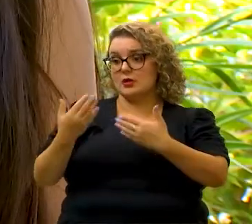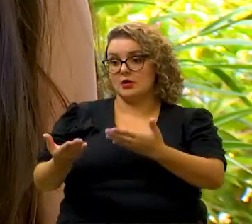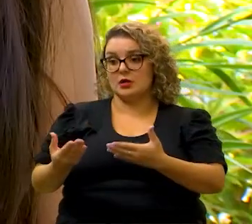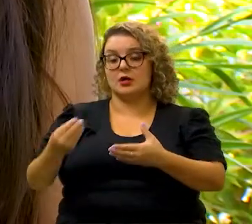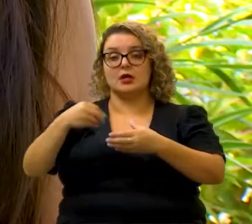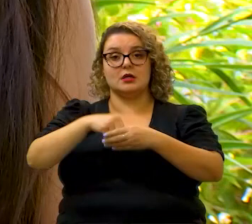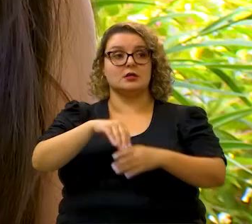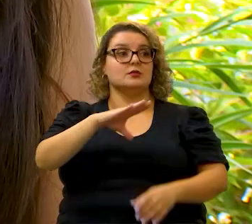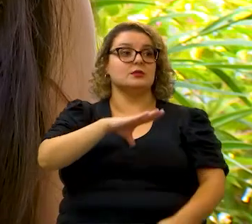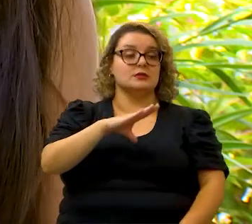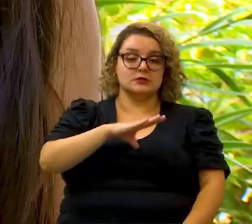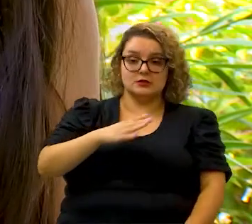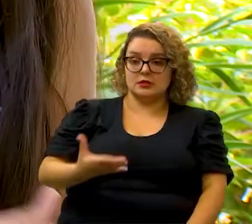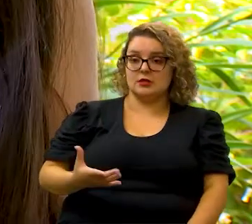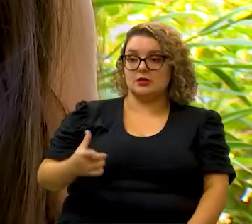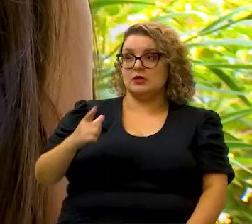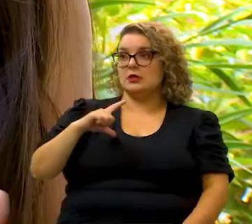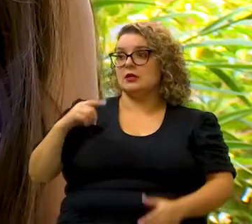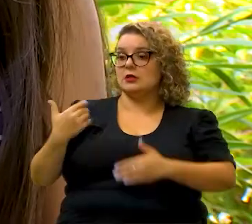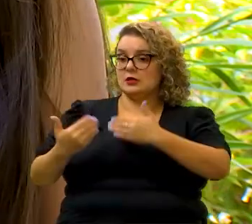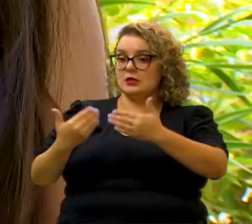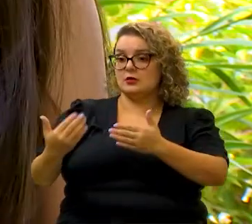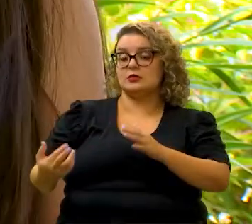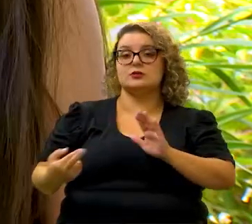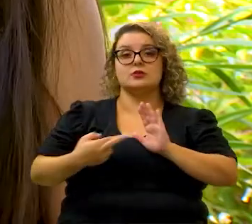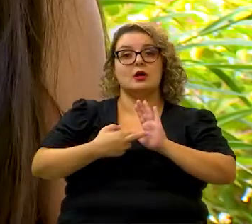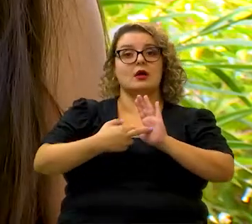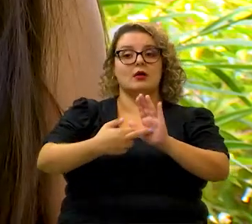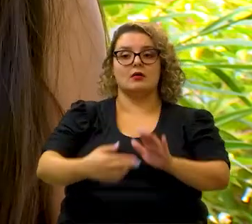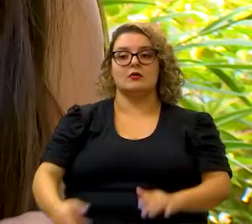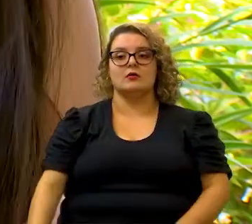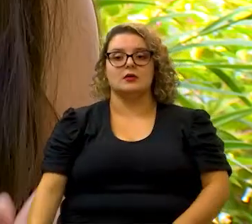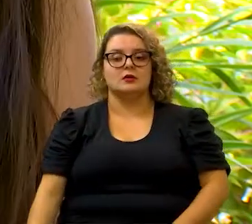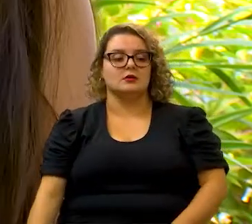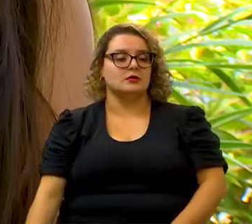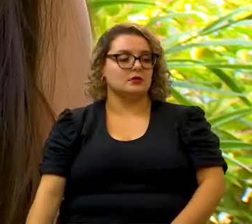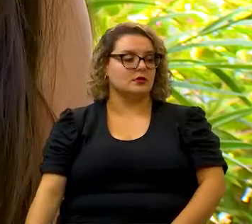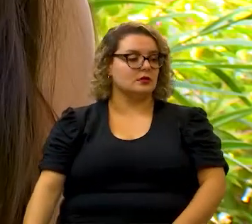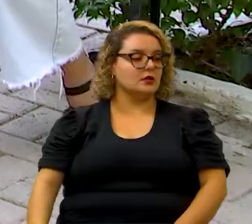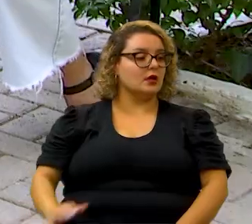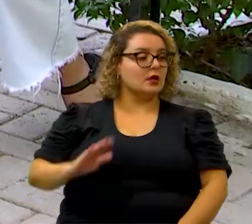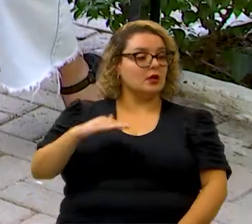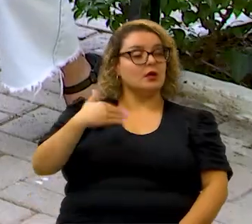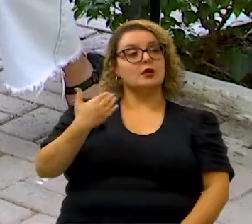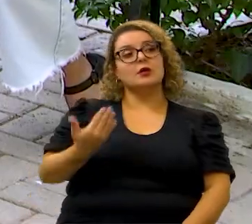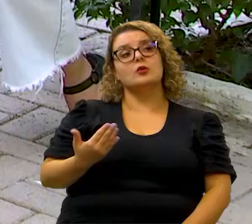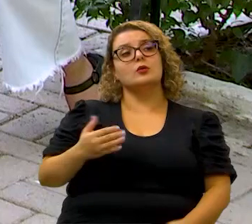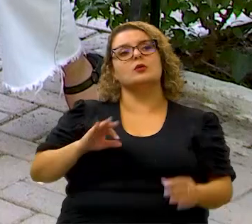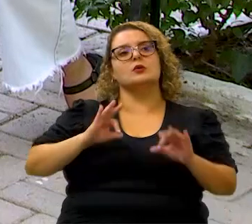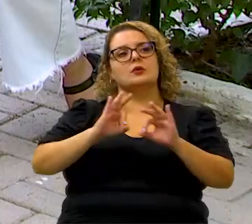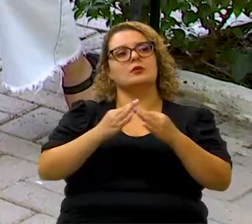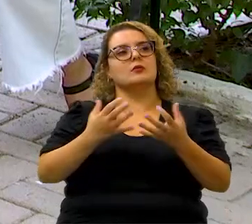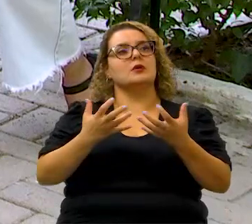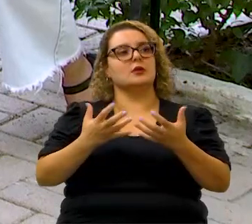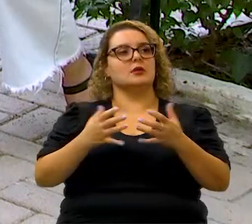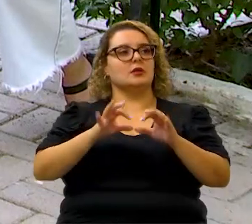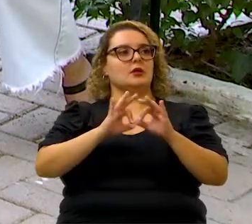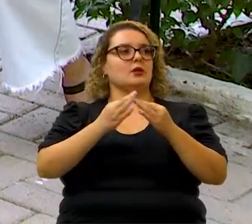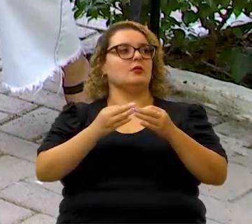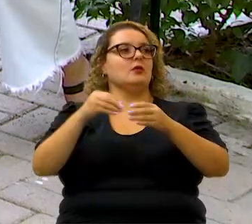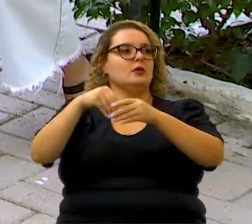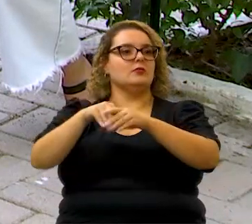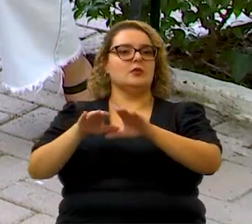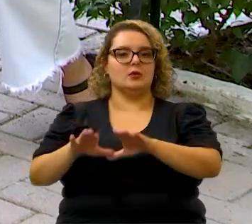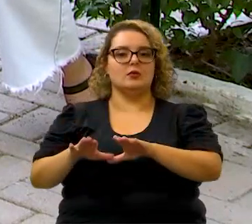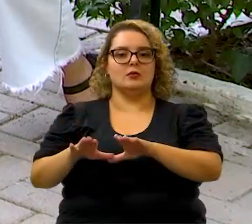mãe aí? E aí, dentro do município de Campinas, tem um processo de referenciamento, né? E quando a família intenciona colocar